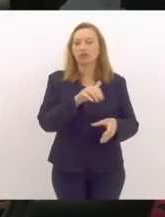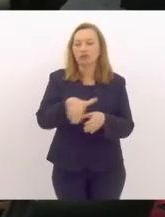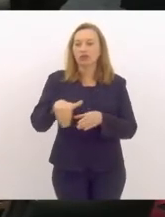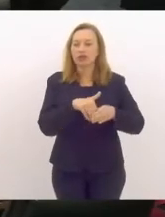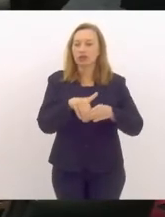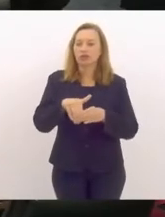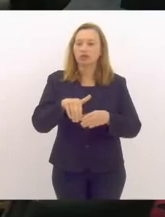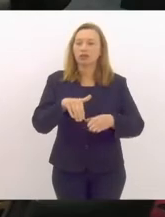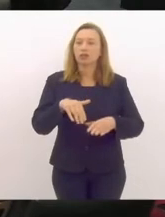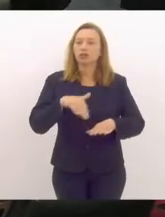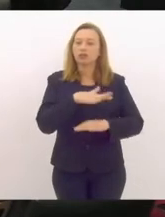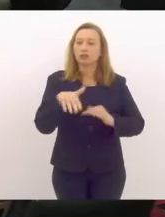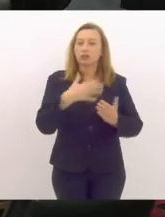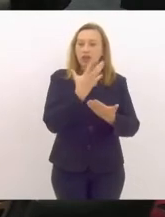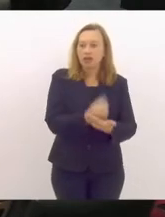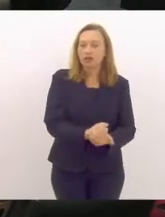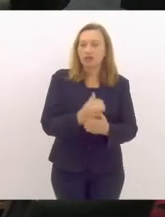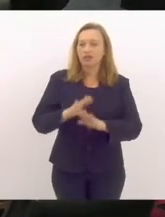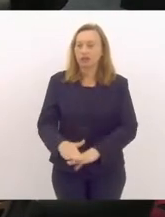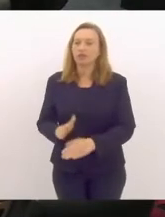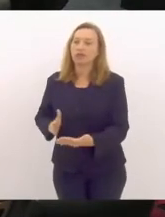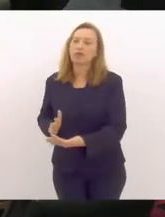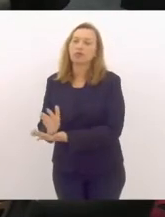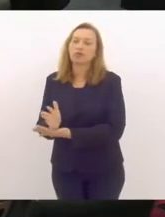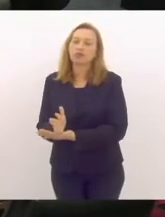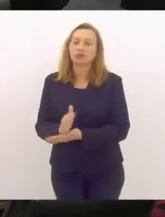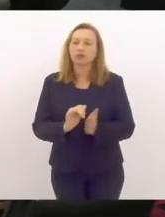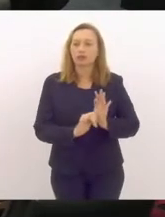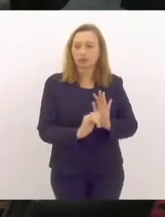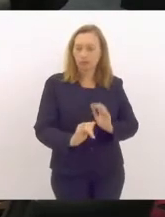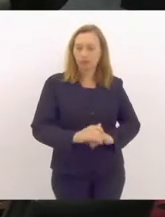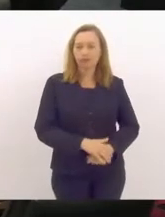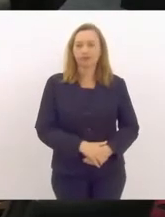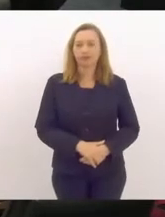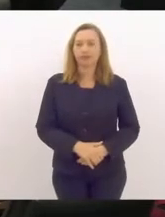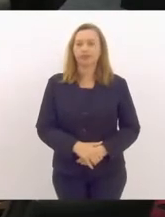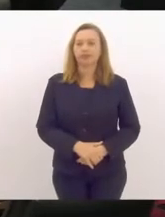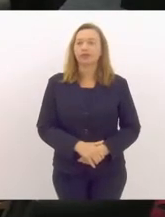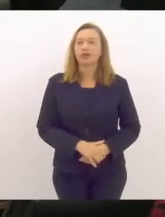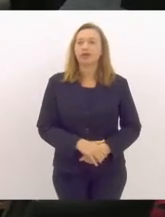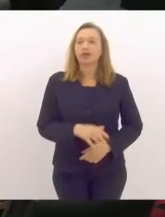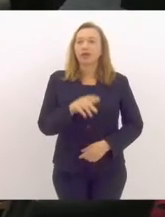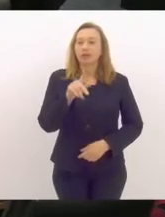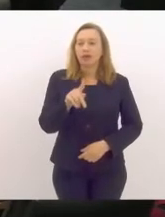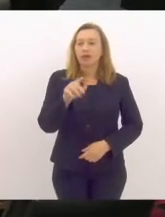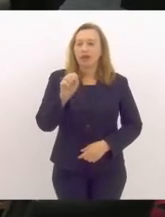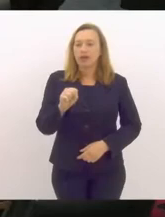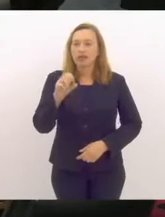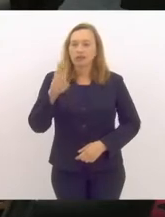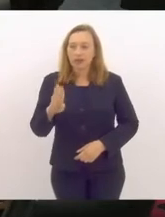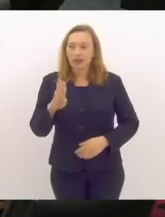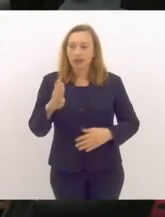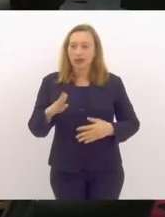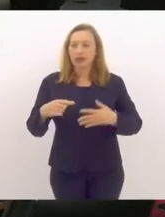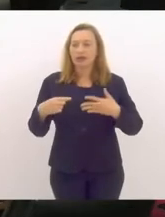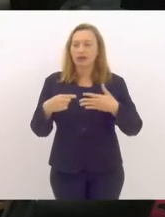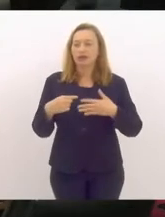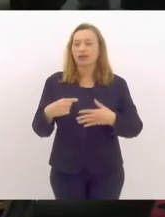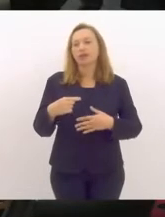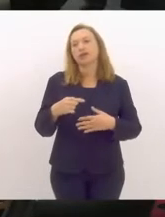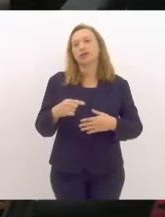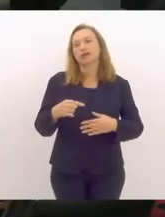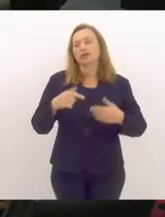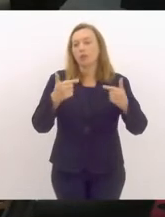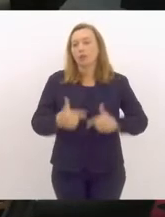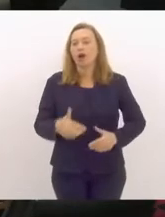votação, senhores que aprovam, permaneçam como estão, aprovado, vai à promulgação. Bancada do PSB, abstenção. Abstenção, PSB. Projeto